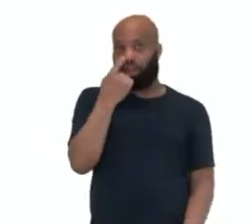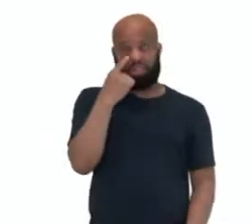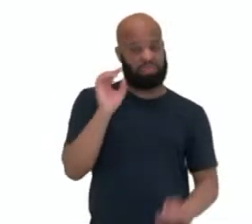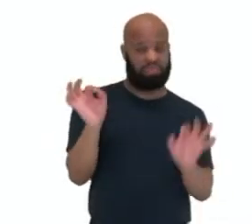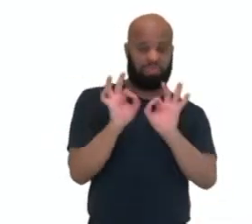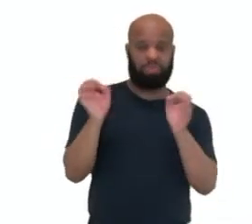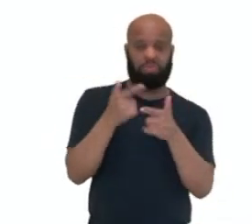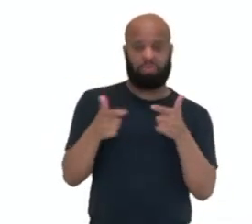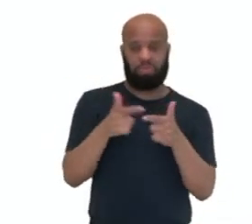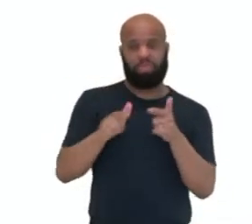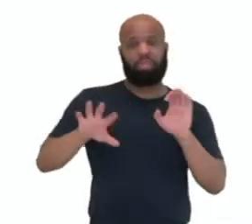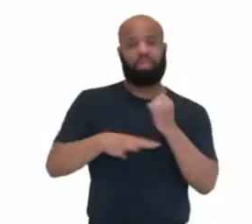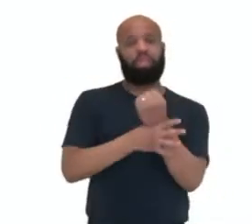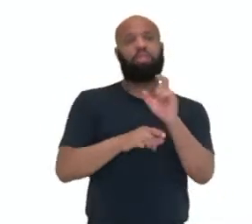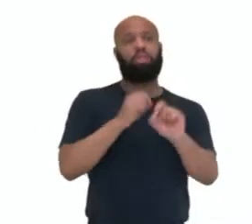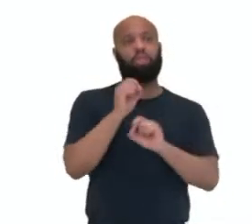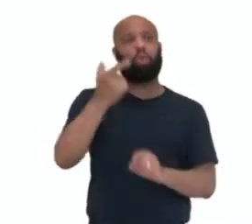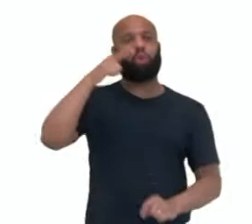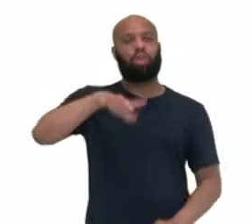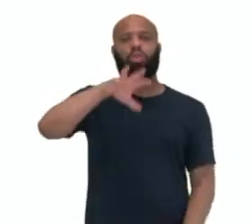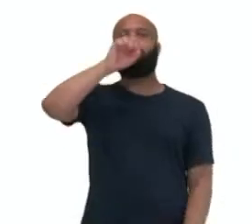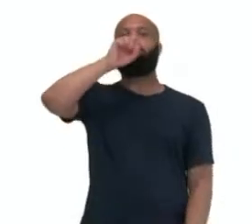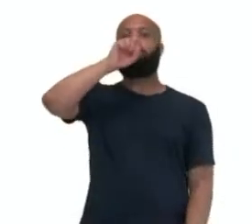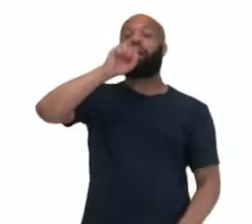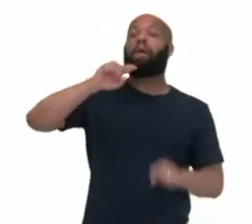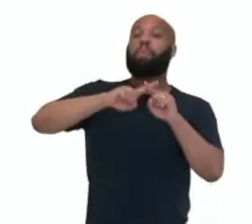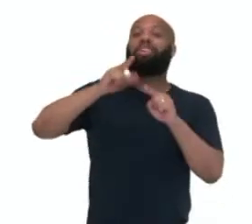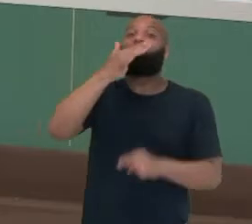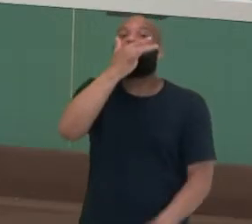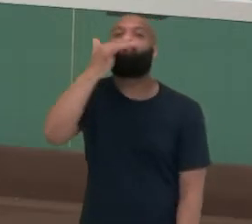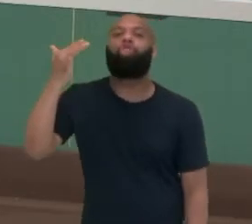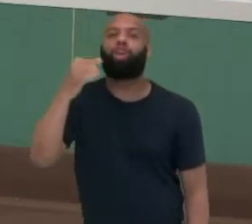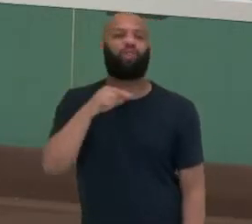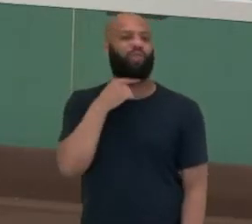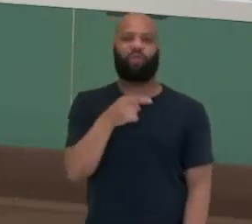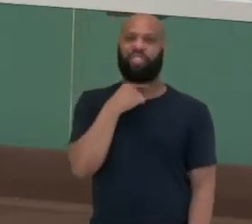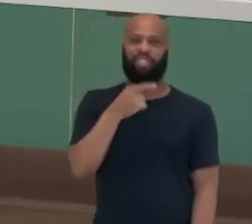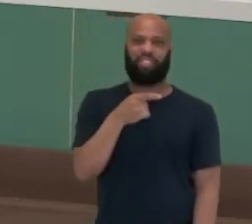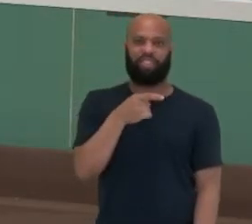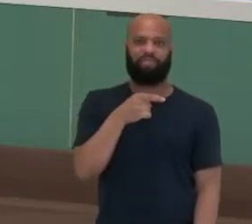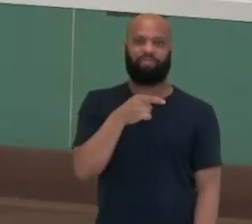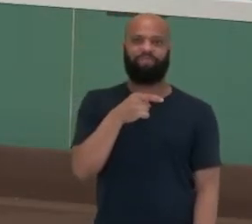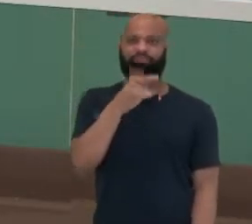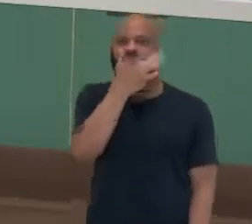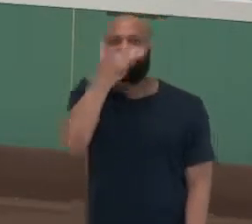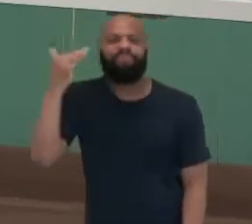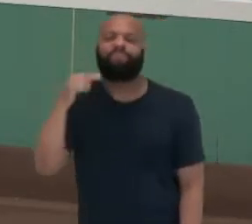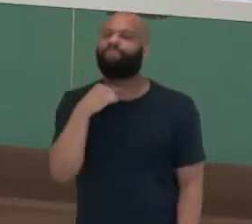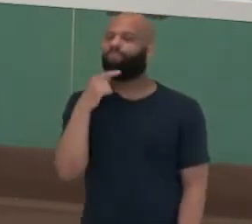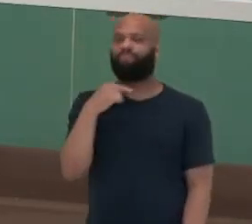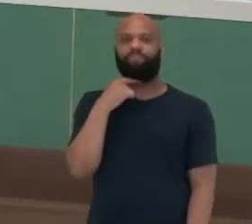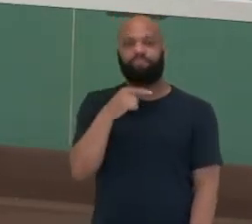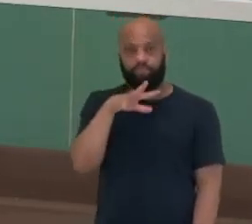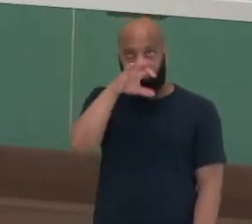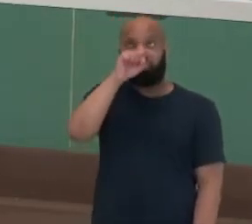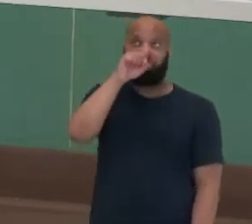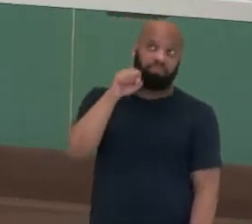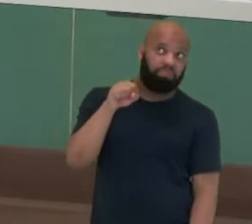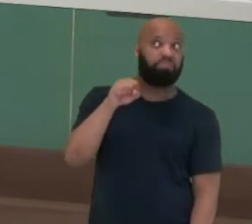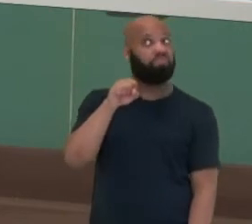problema, o que garantia a boa respiração. Então nós percebemos que na Covid-19 a ausência de sentir cheiros era um pouquinho